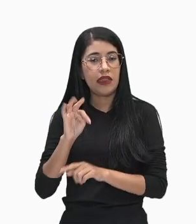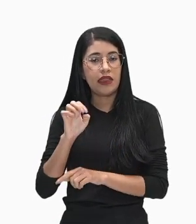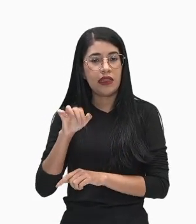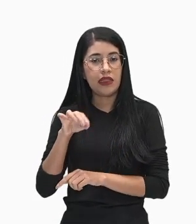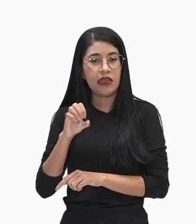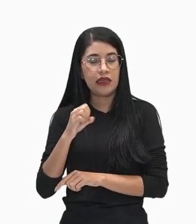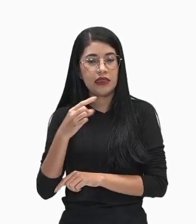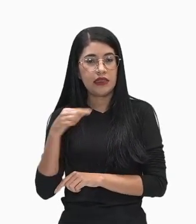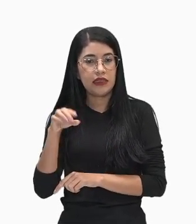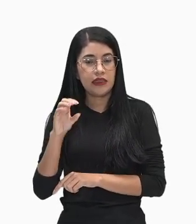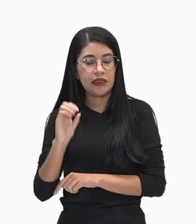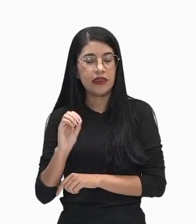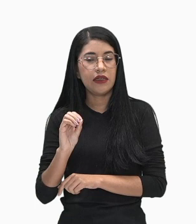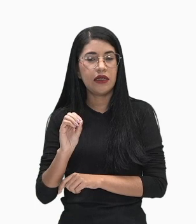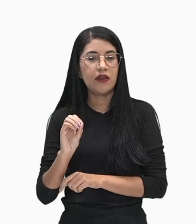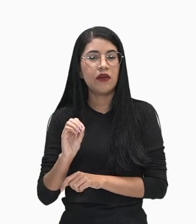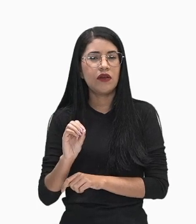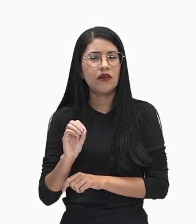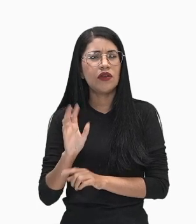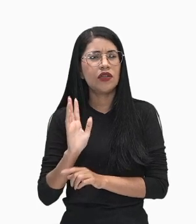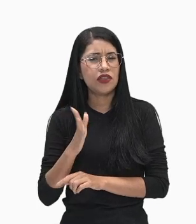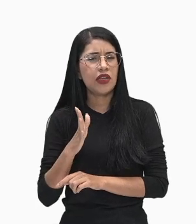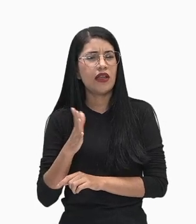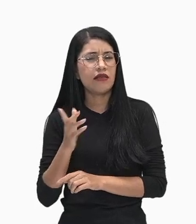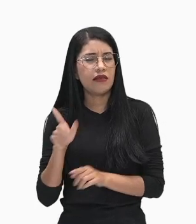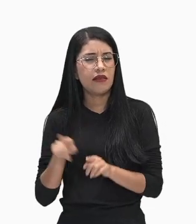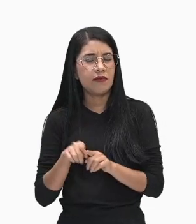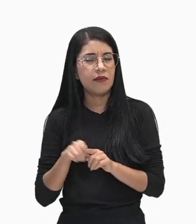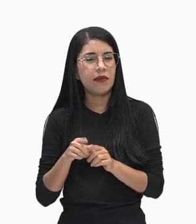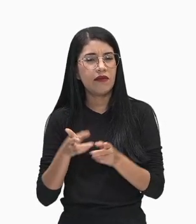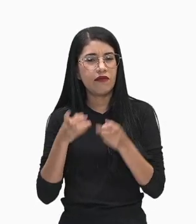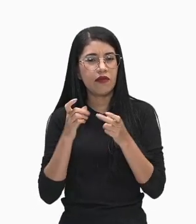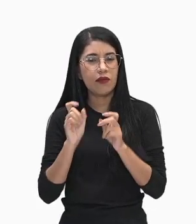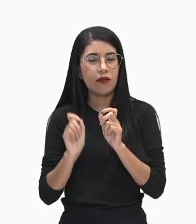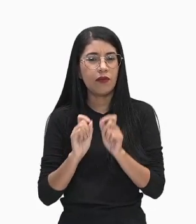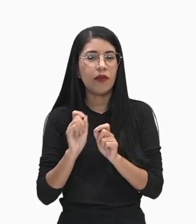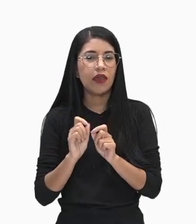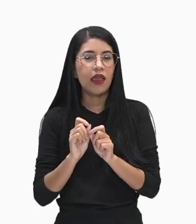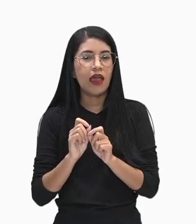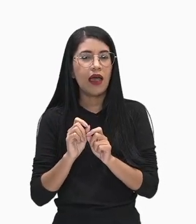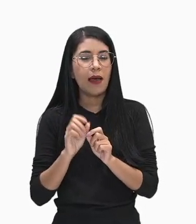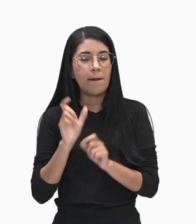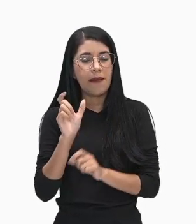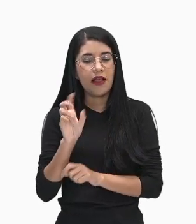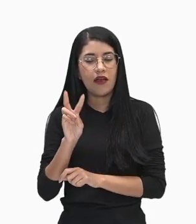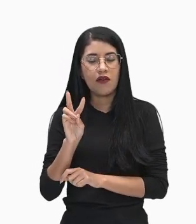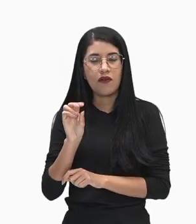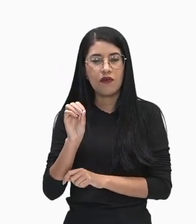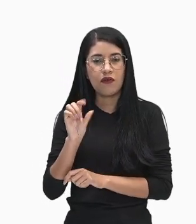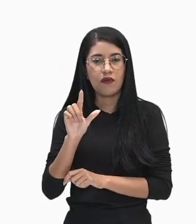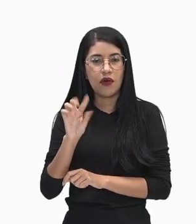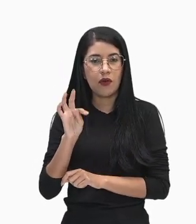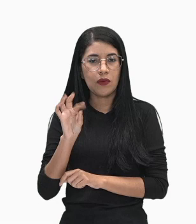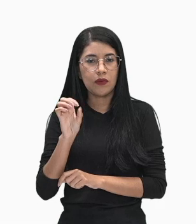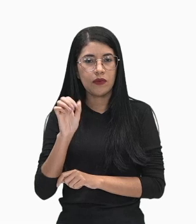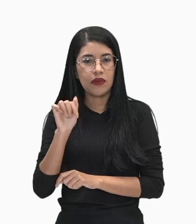ou ainda você já pode ter ouvido a palavra voltagem. É a mesma coisa,